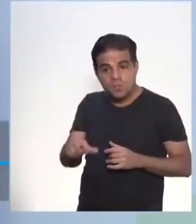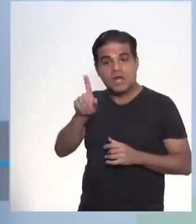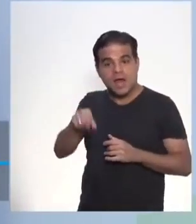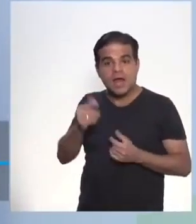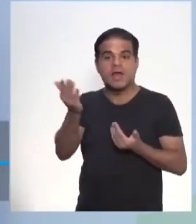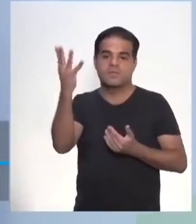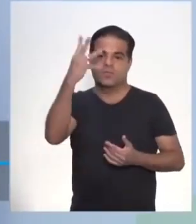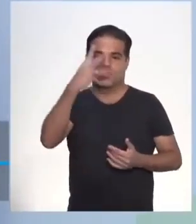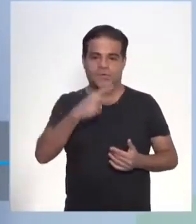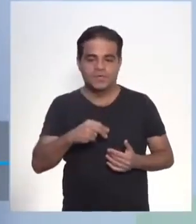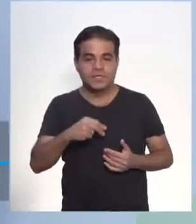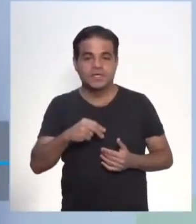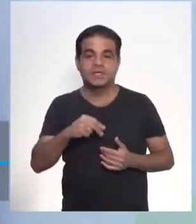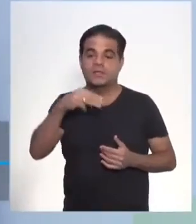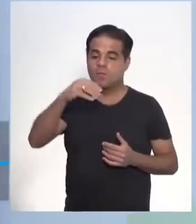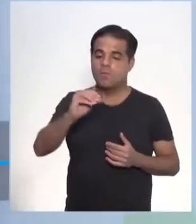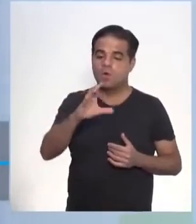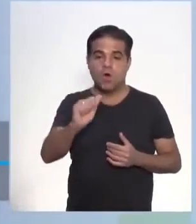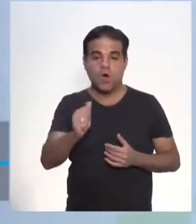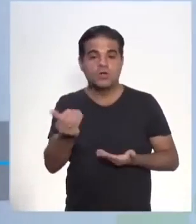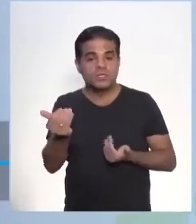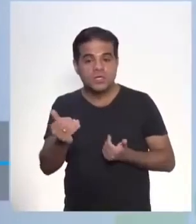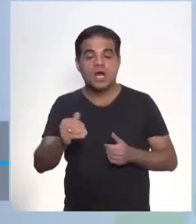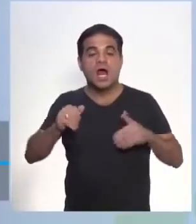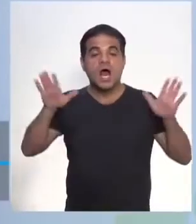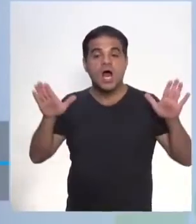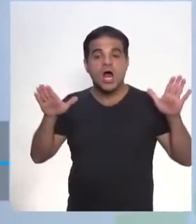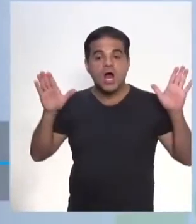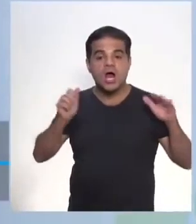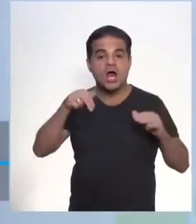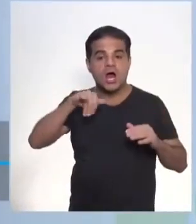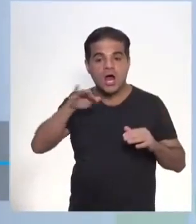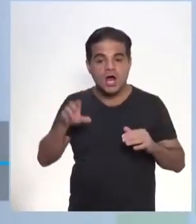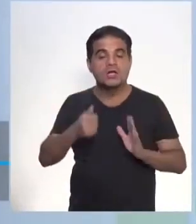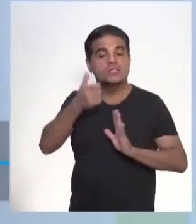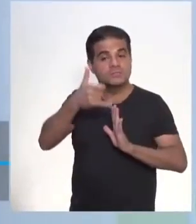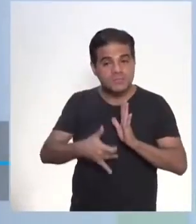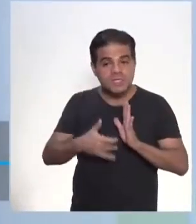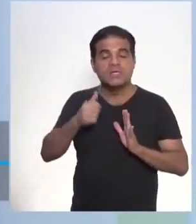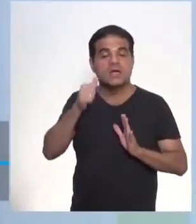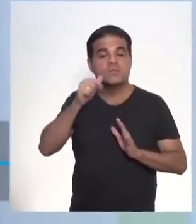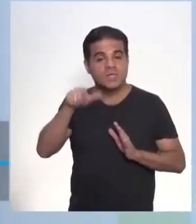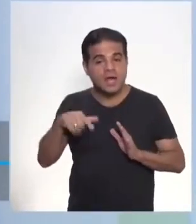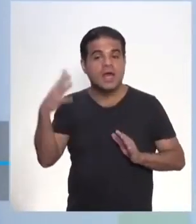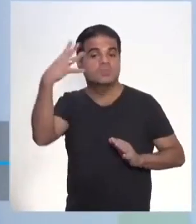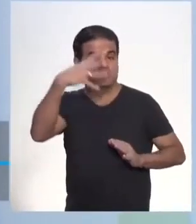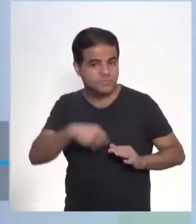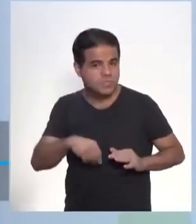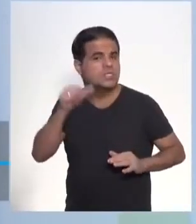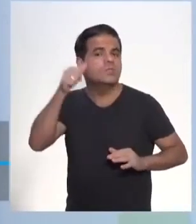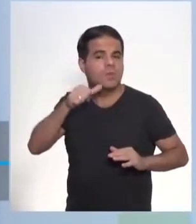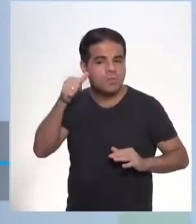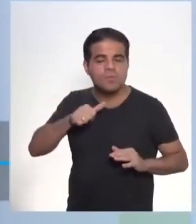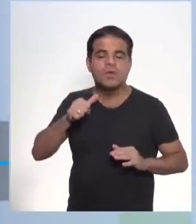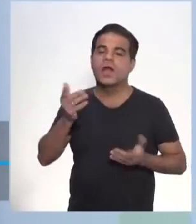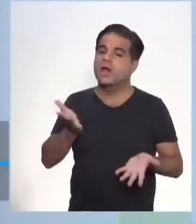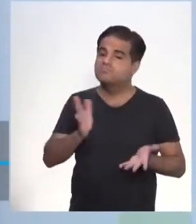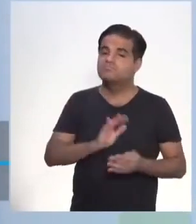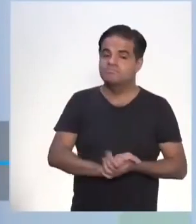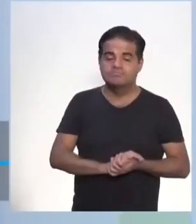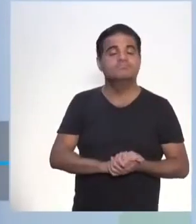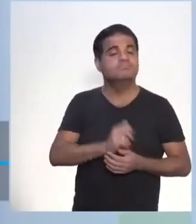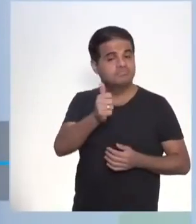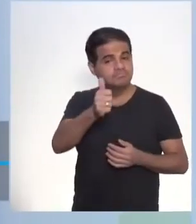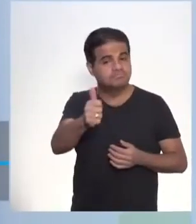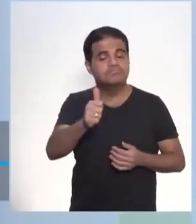bonita. Moça, anjo. Descreve que a moça é muito bonita, uma mulher. Muito bem,